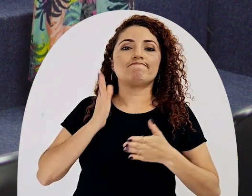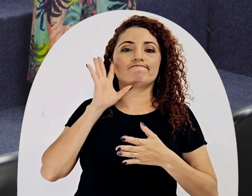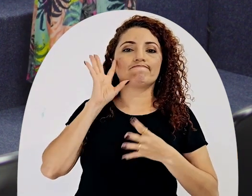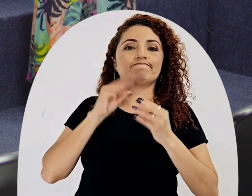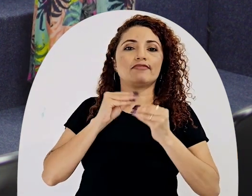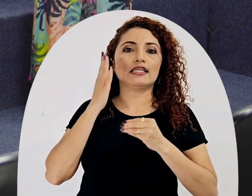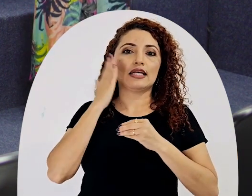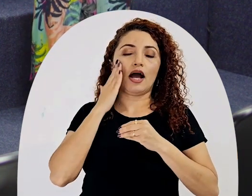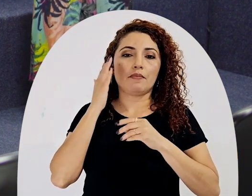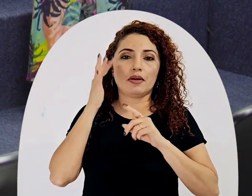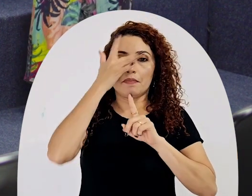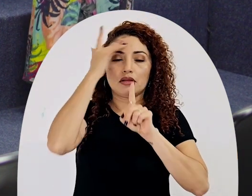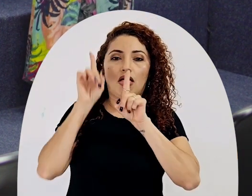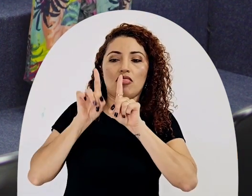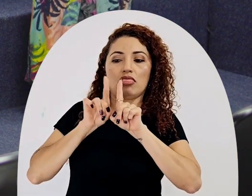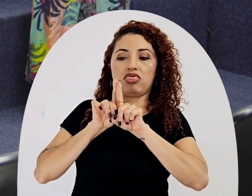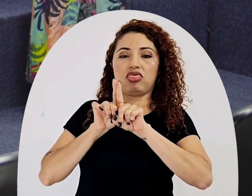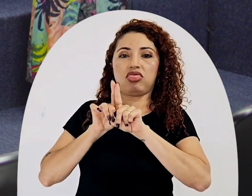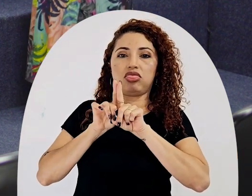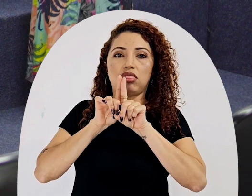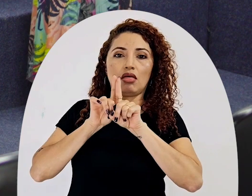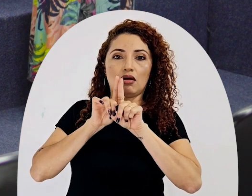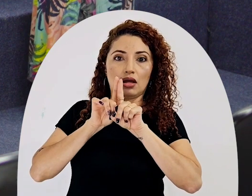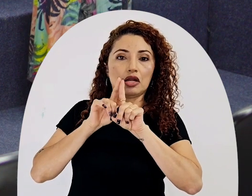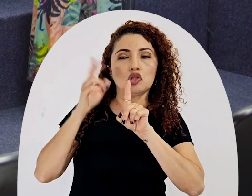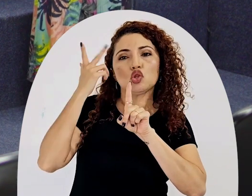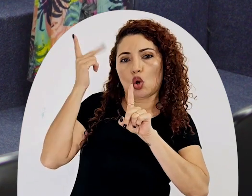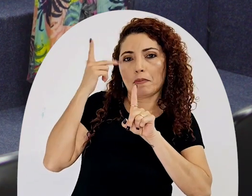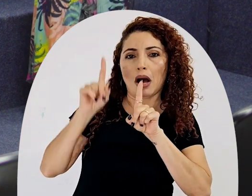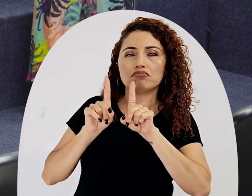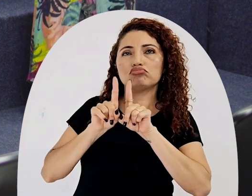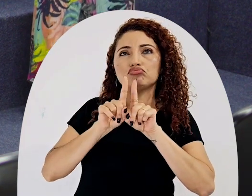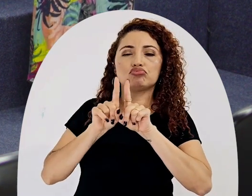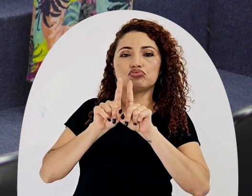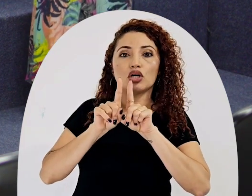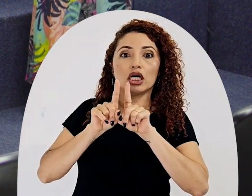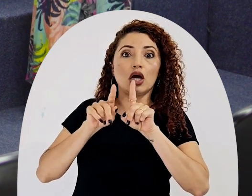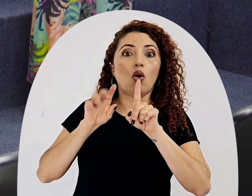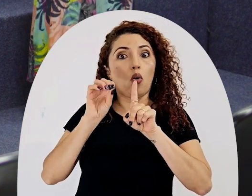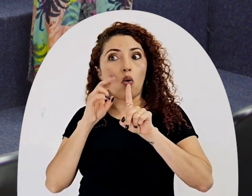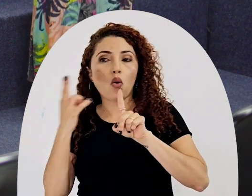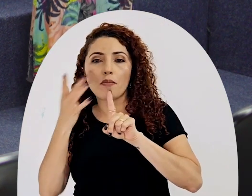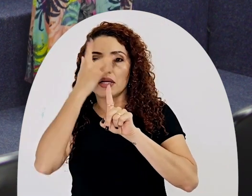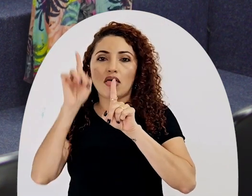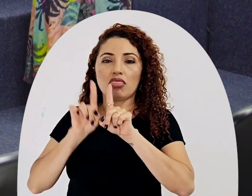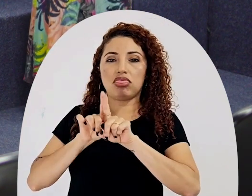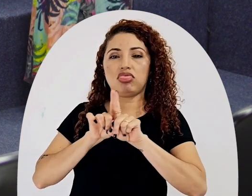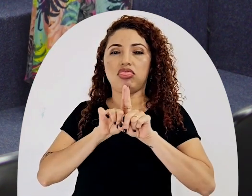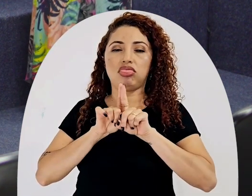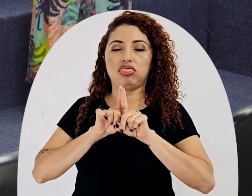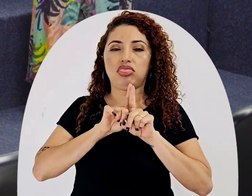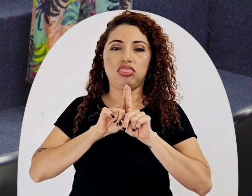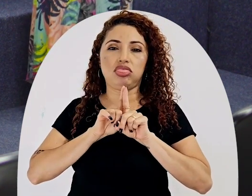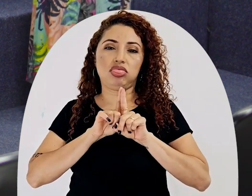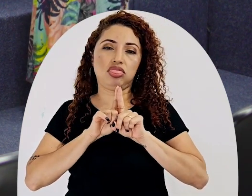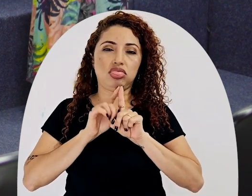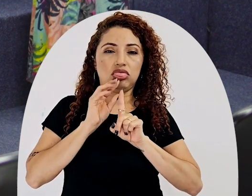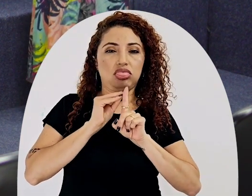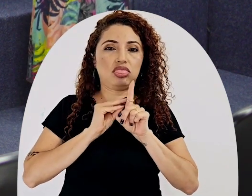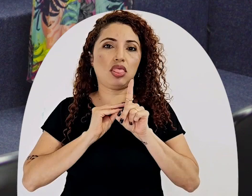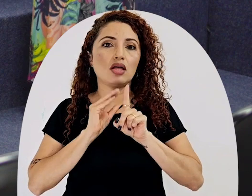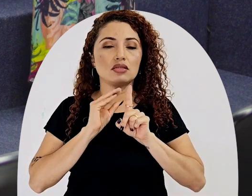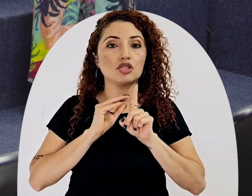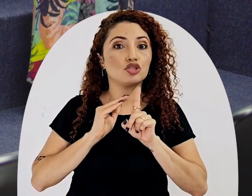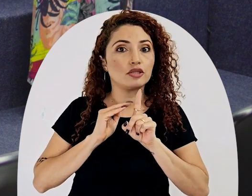quando, né, um corpo está próximo e não tem uma intenção de ser criminoso e quando é, de fato, um abuso. Então,